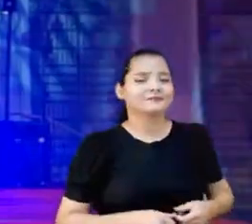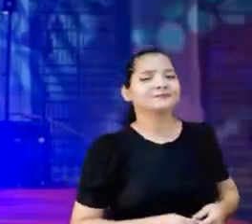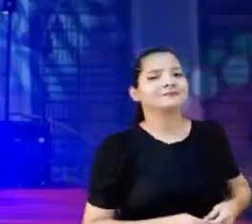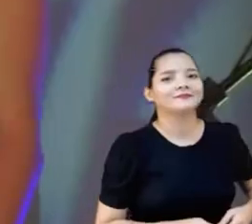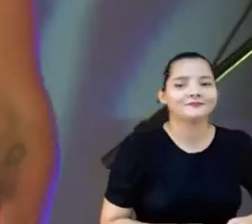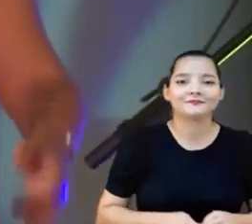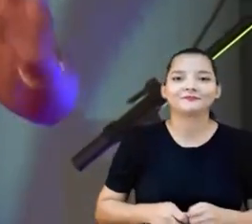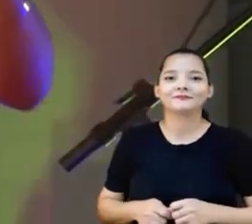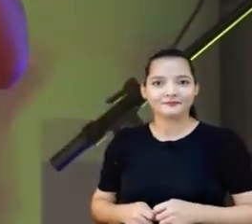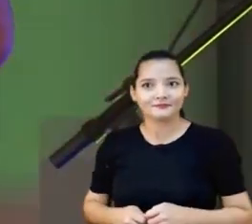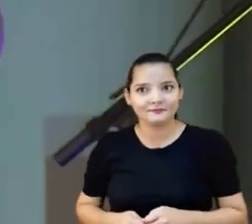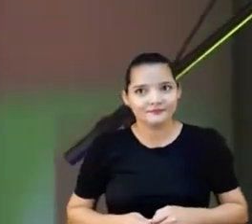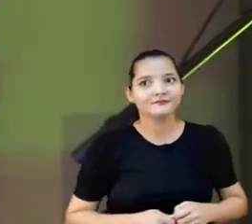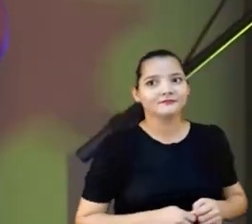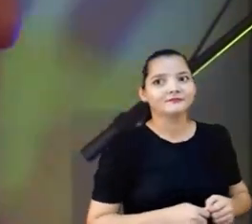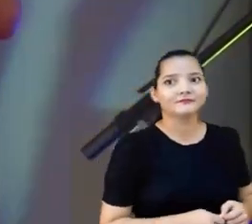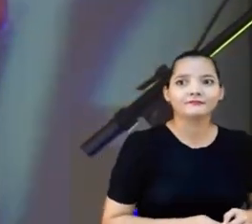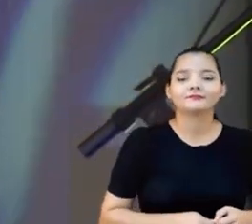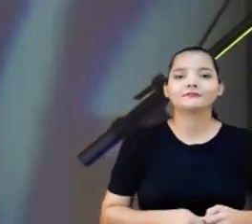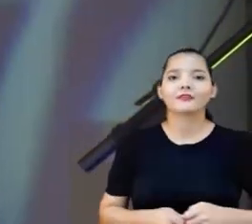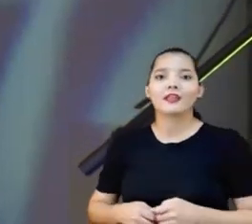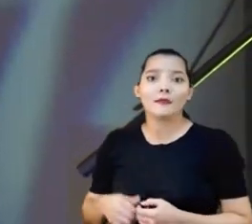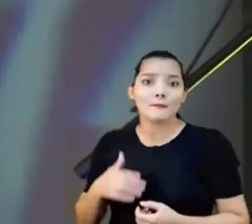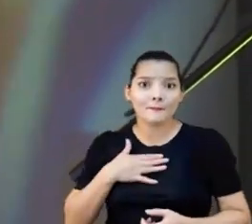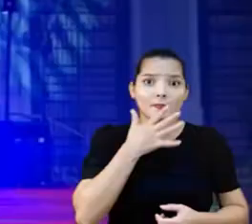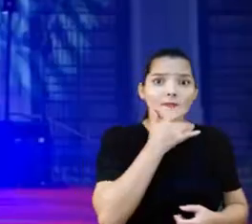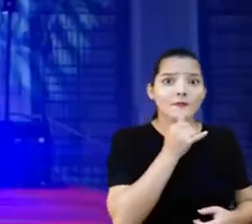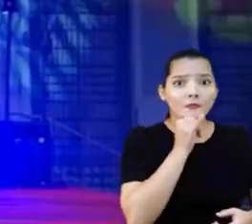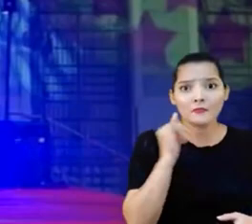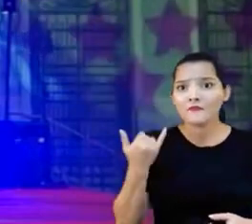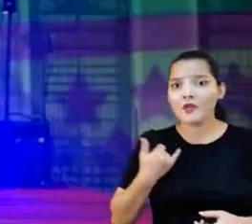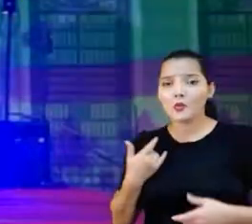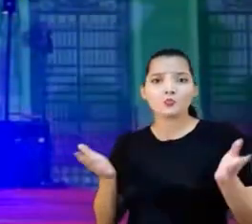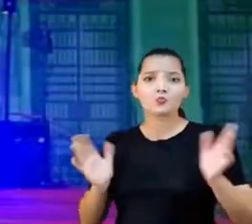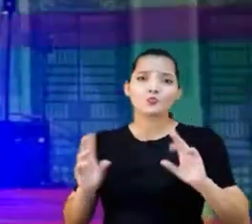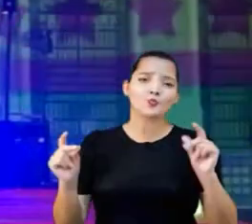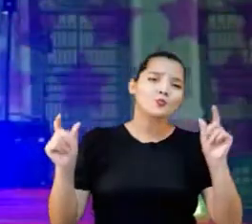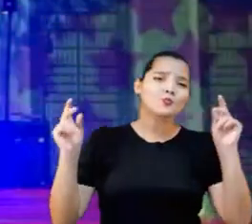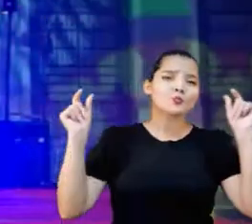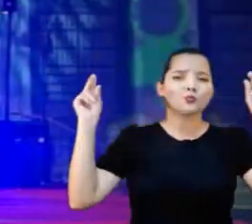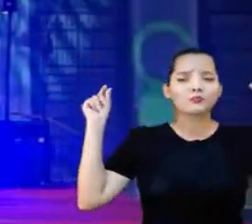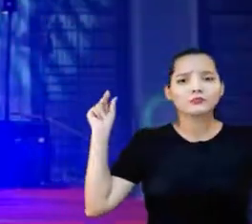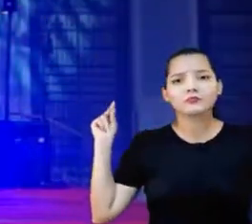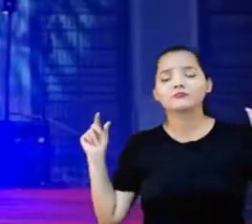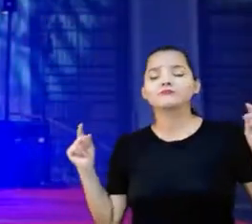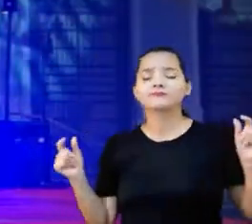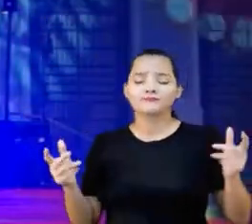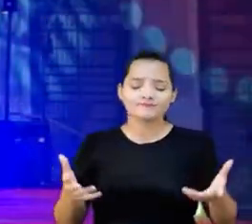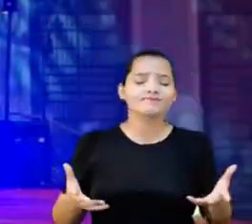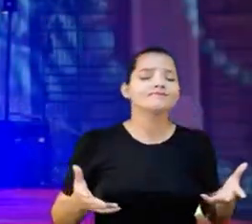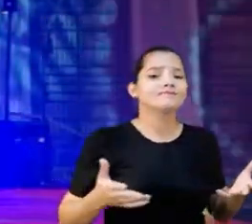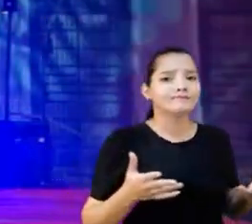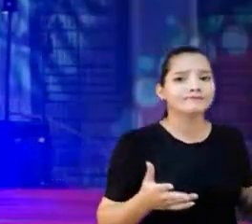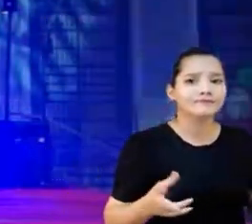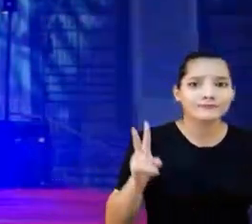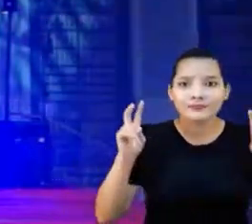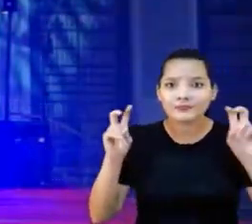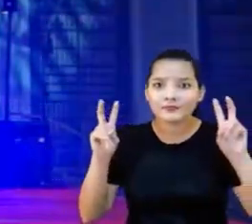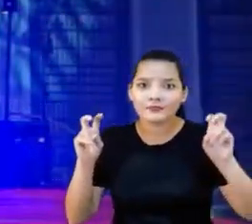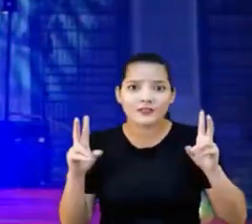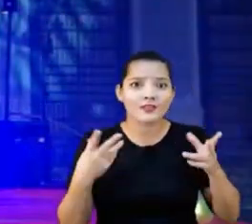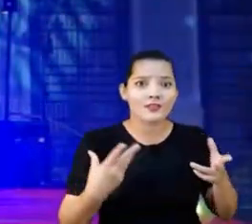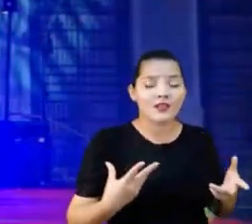rejuvenescer. Nunca mais, meu pai falou, she's leaving home, e meteu o pé